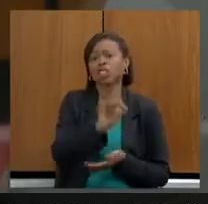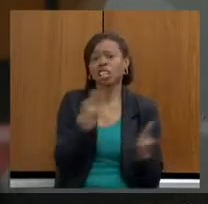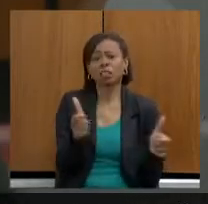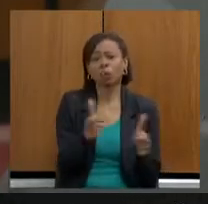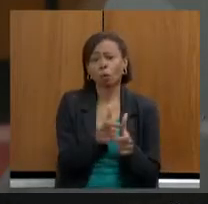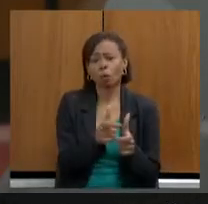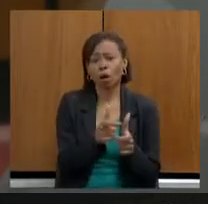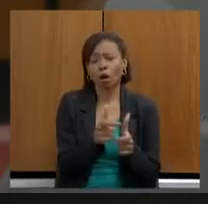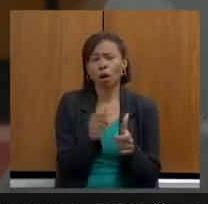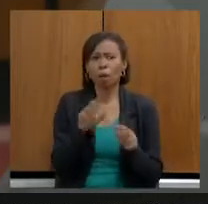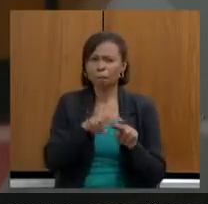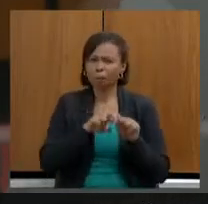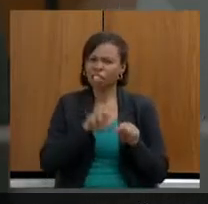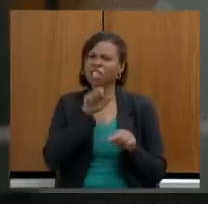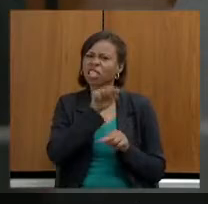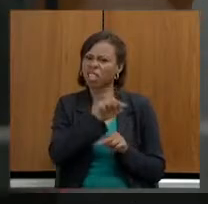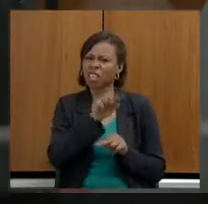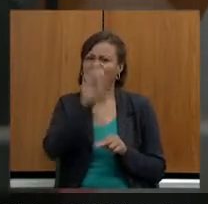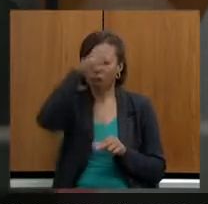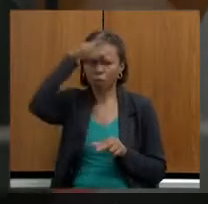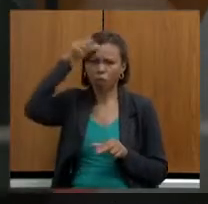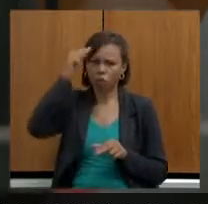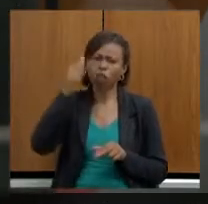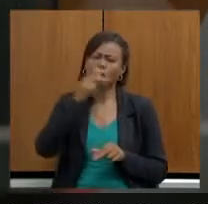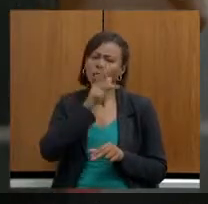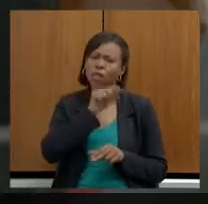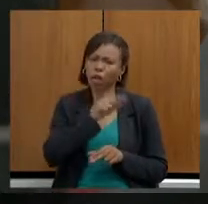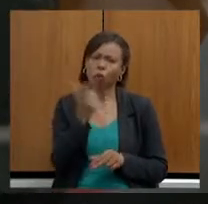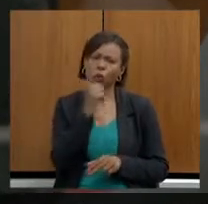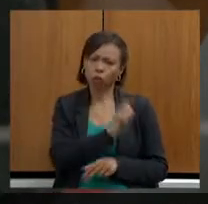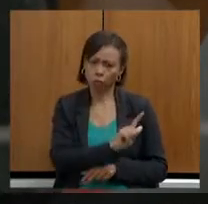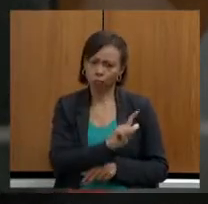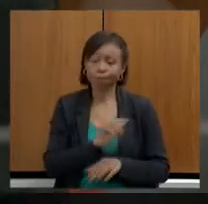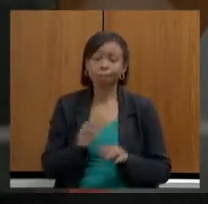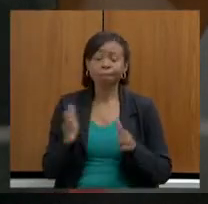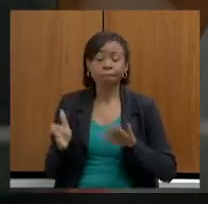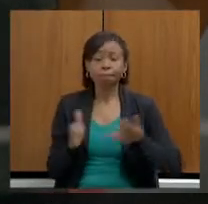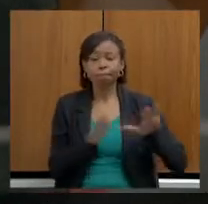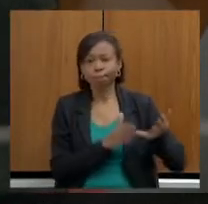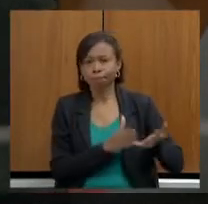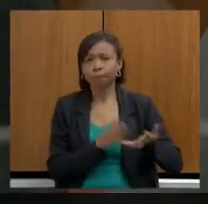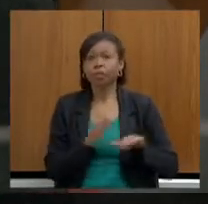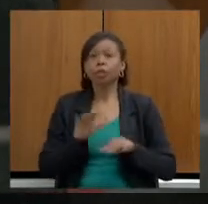e me parece que foi por isso que ele conseguiu Tá certo em relação à